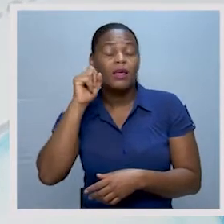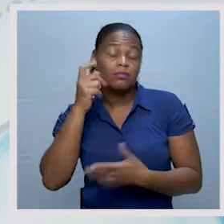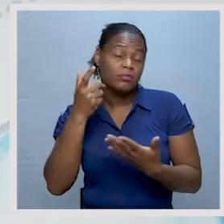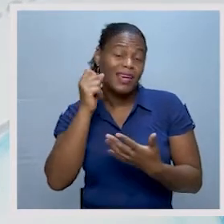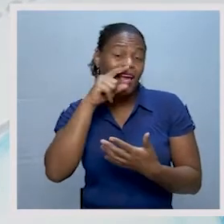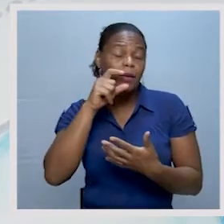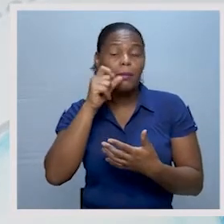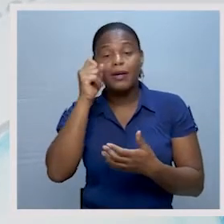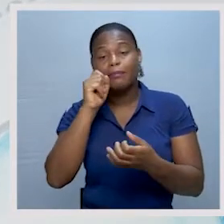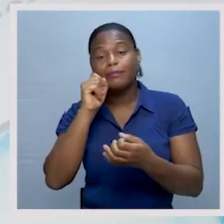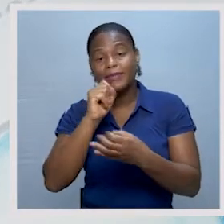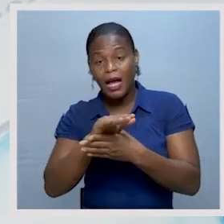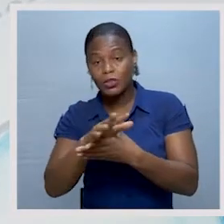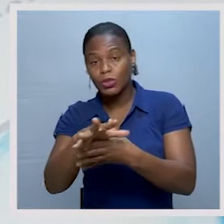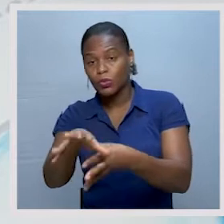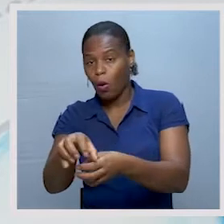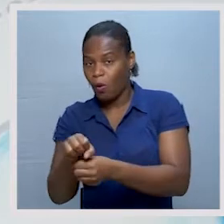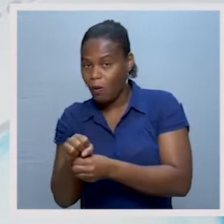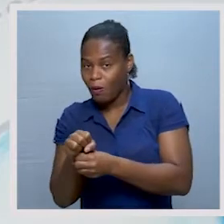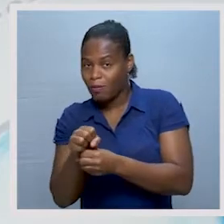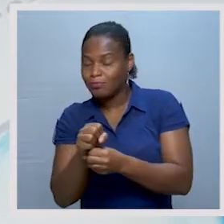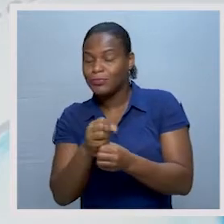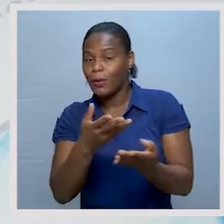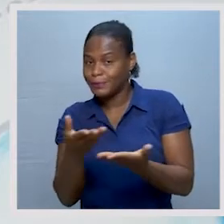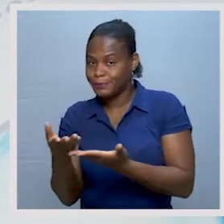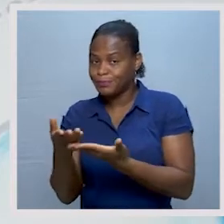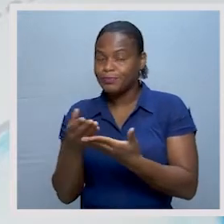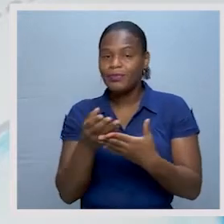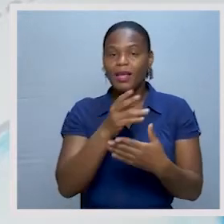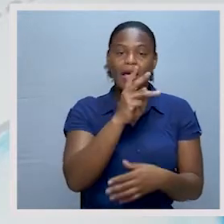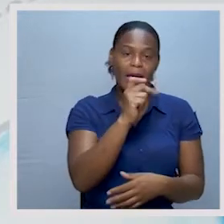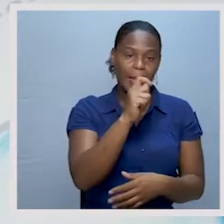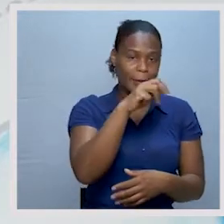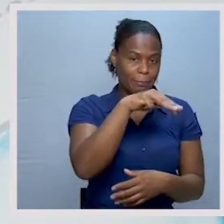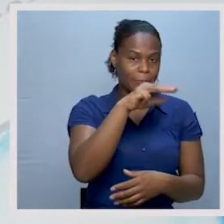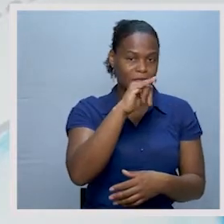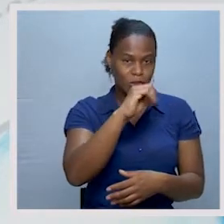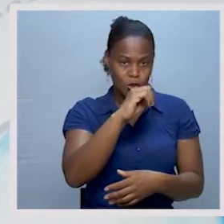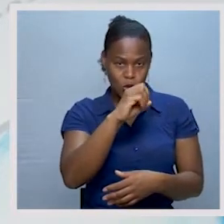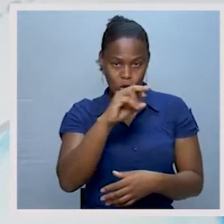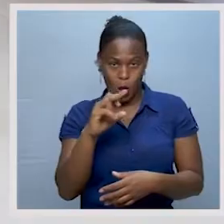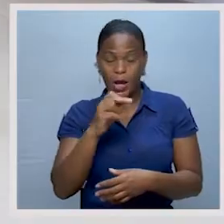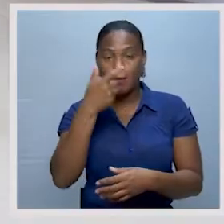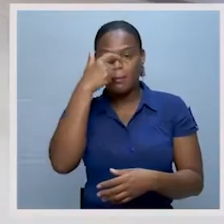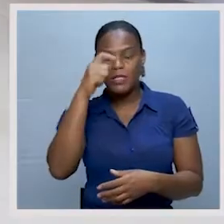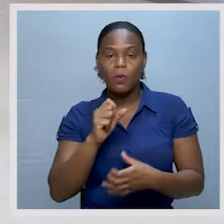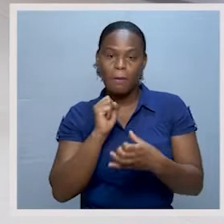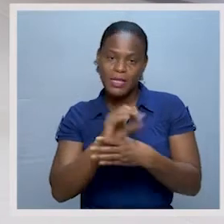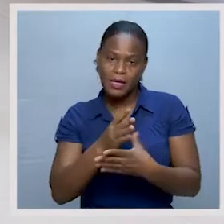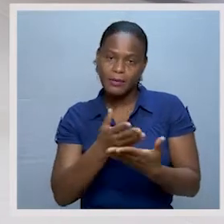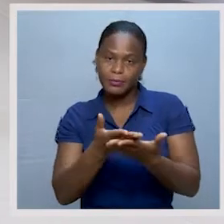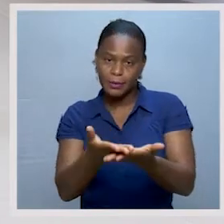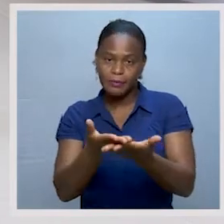que recebe a mensagem. Nesse exato momento, a mensagem, ou seja, o conteúdo que eu estou a passar, é sobre